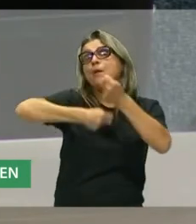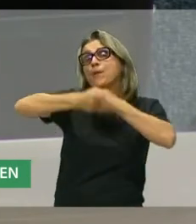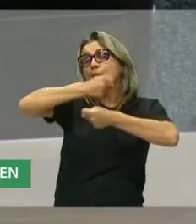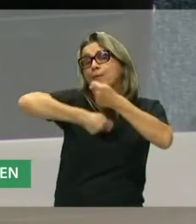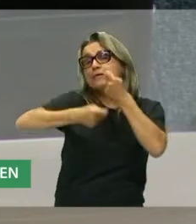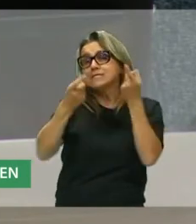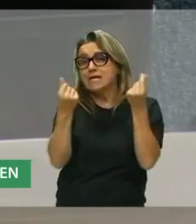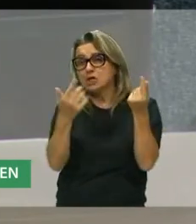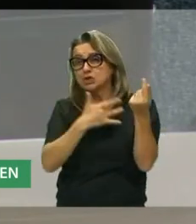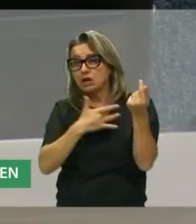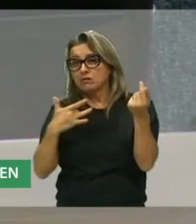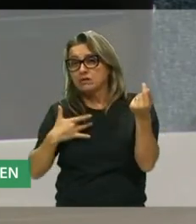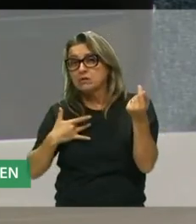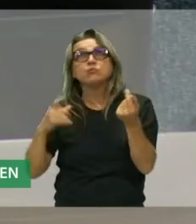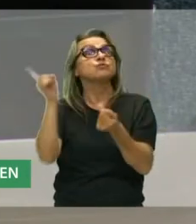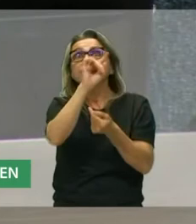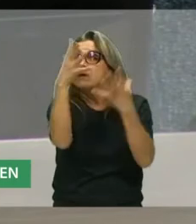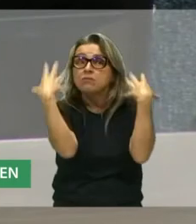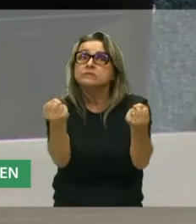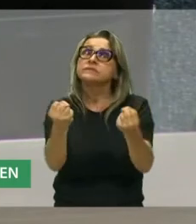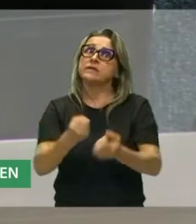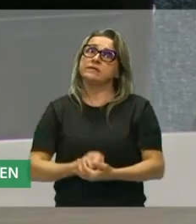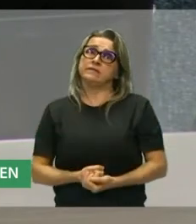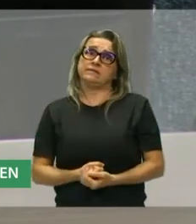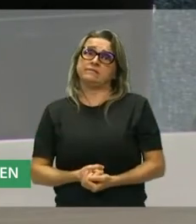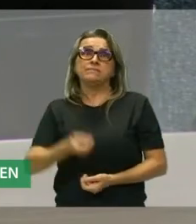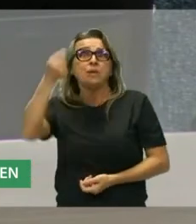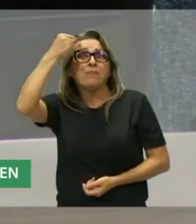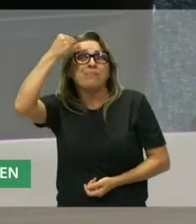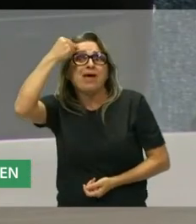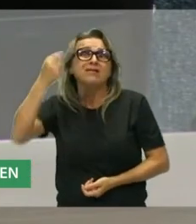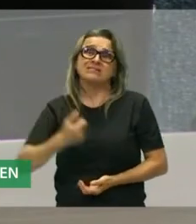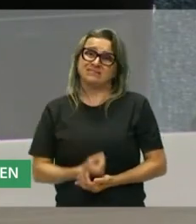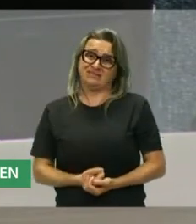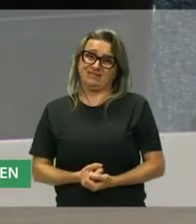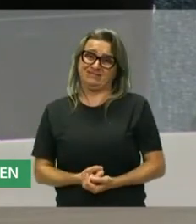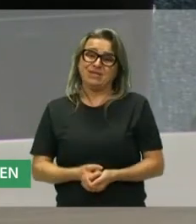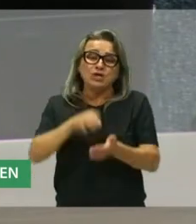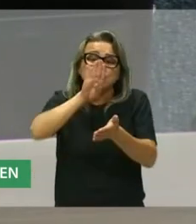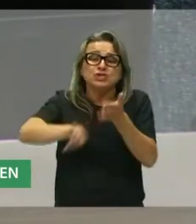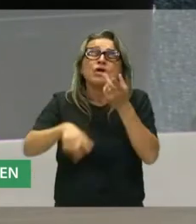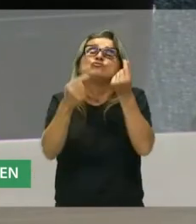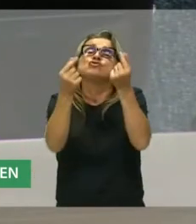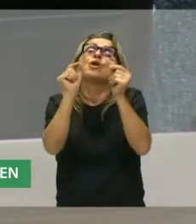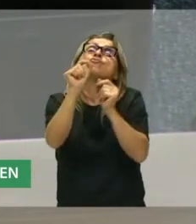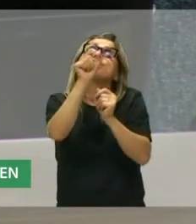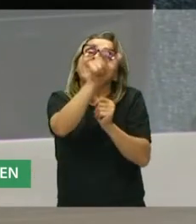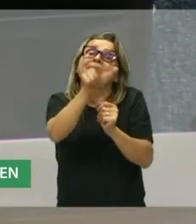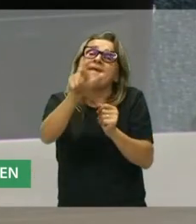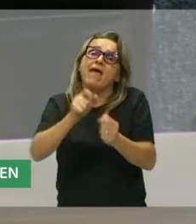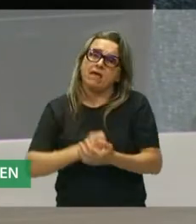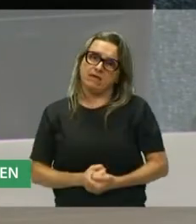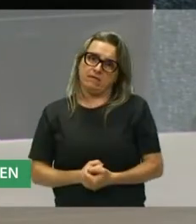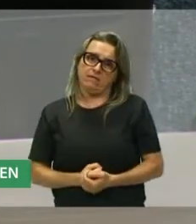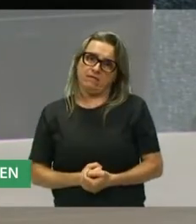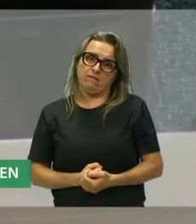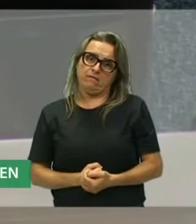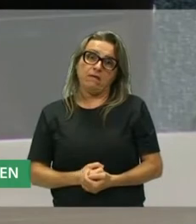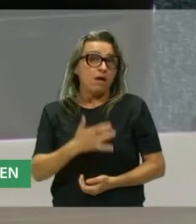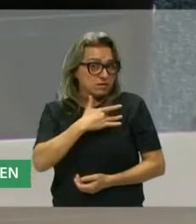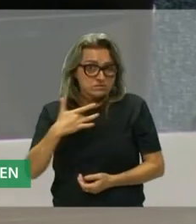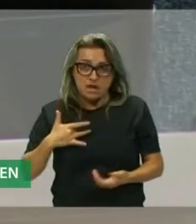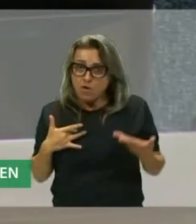saúde, ponham a mão na cabeça. Lembrem de quem que vocês estão tirando dinheiro. Porque não é só dinheiro, é